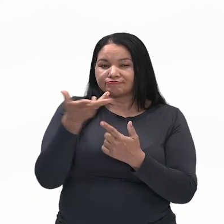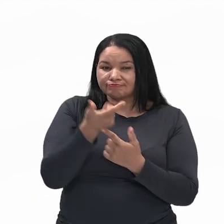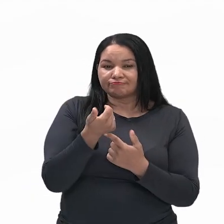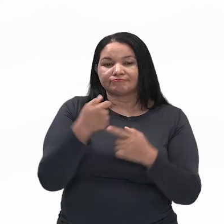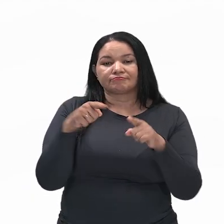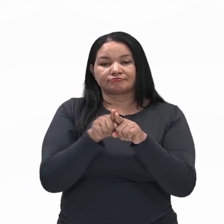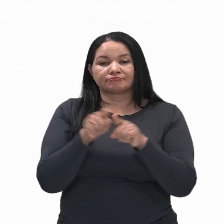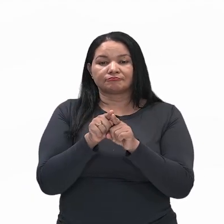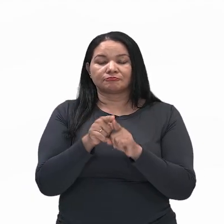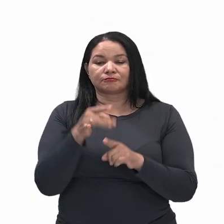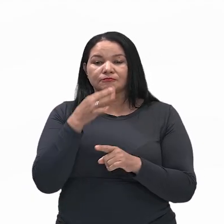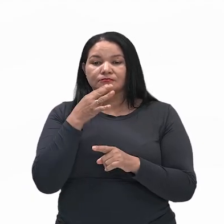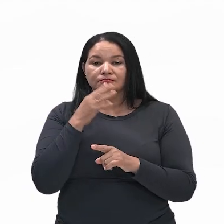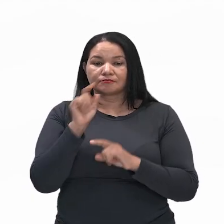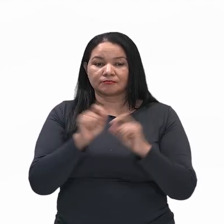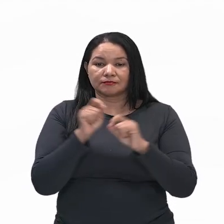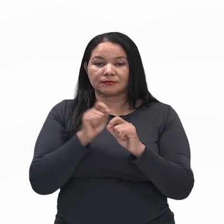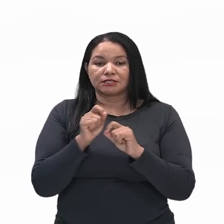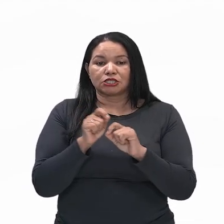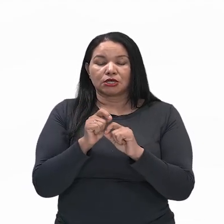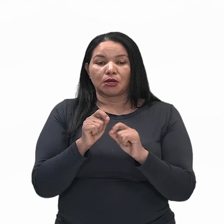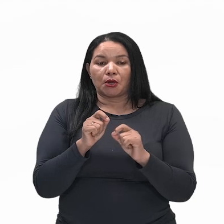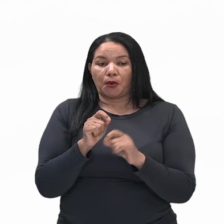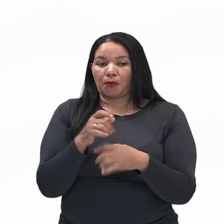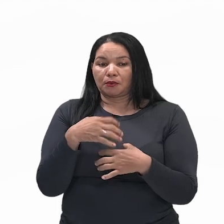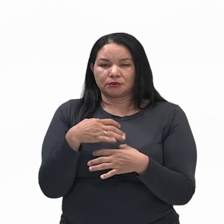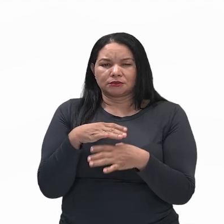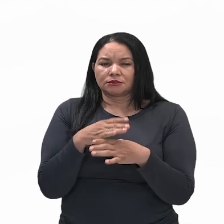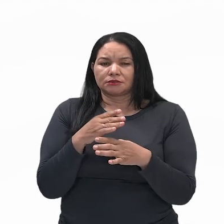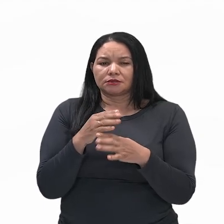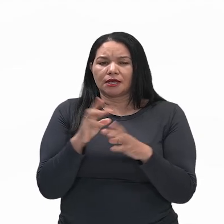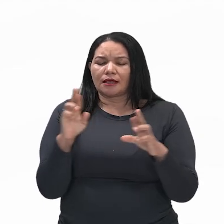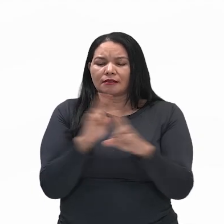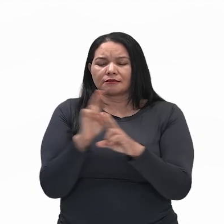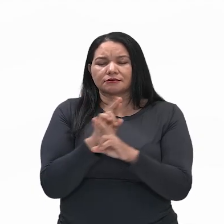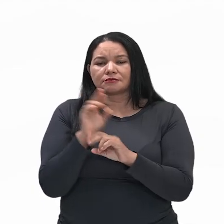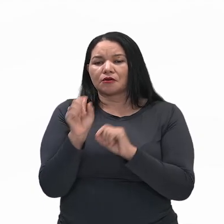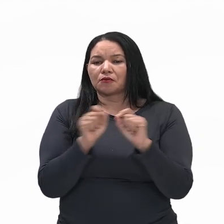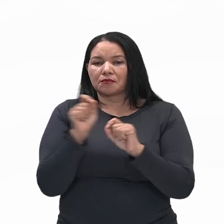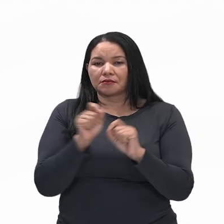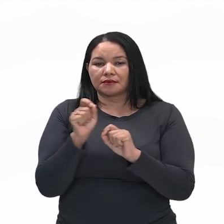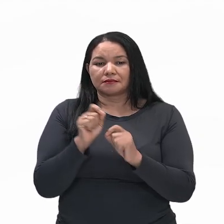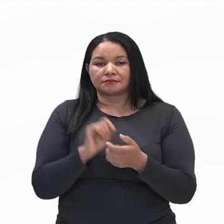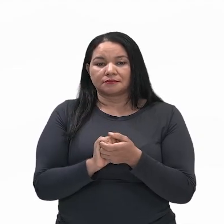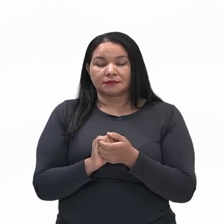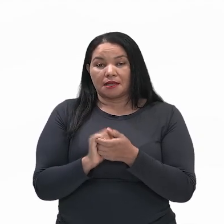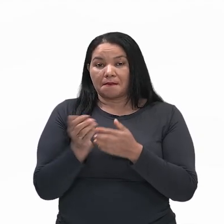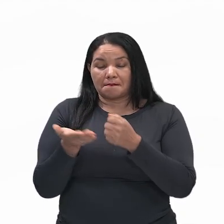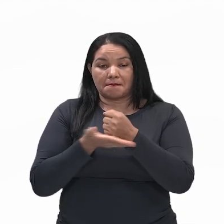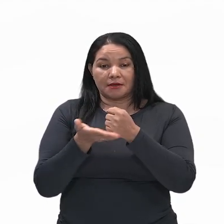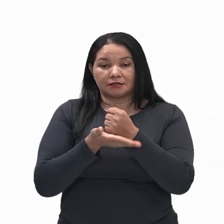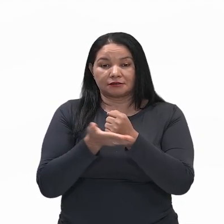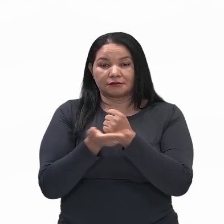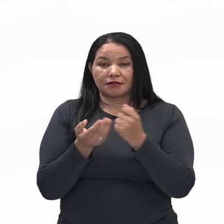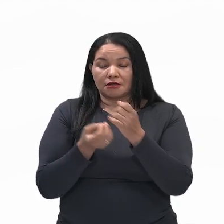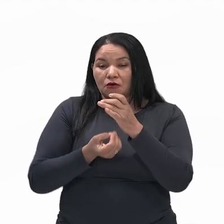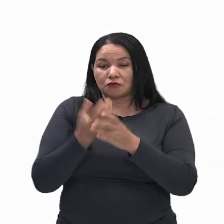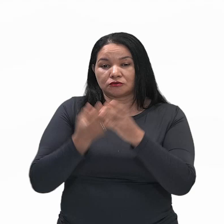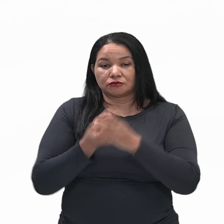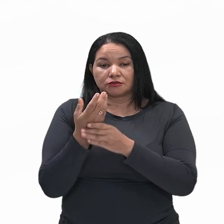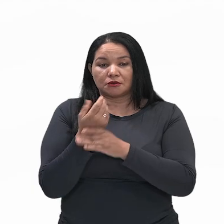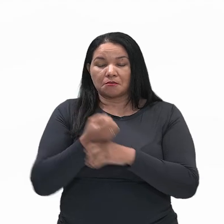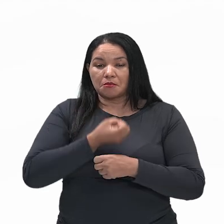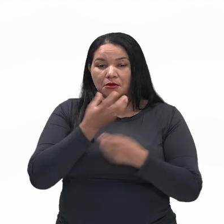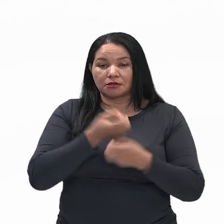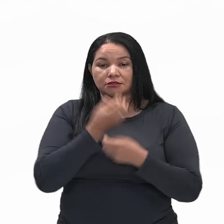ou estética relacional. O que é uma estética relacional? Ela baseia-se em uma construção poética centrada